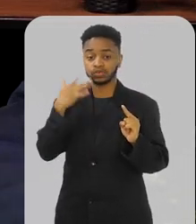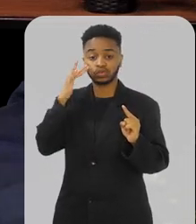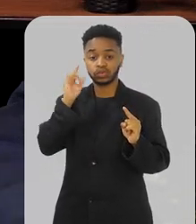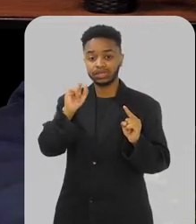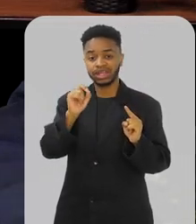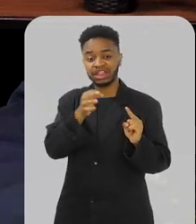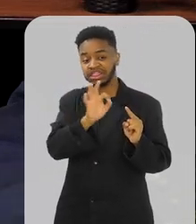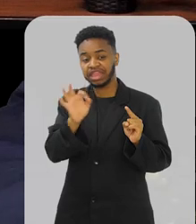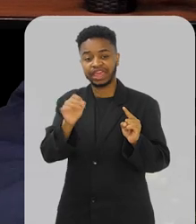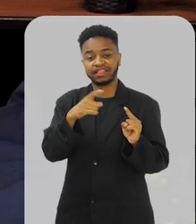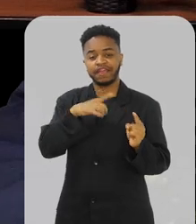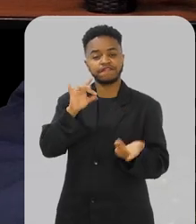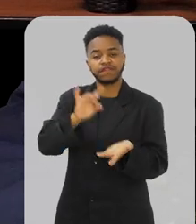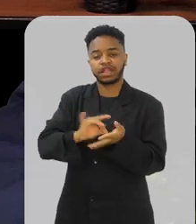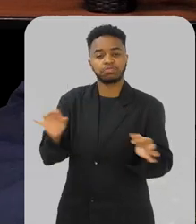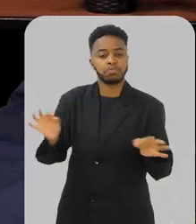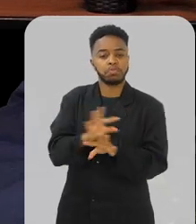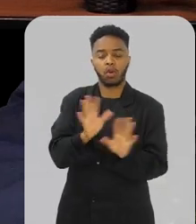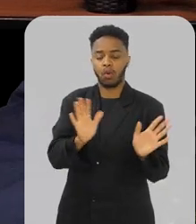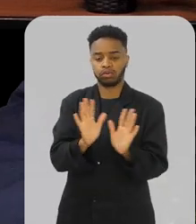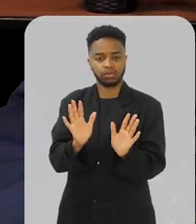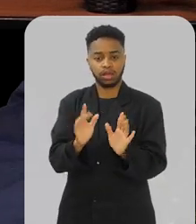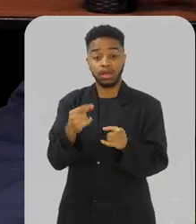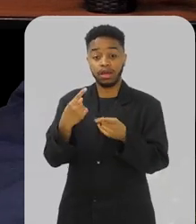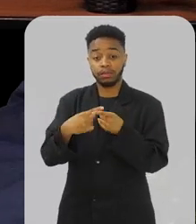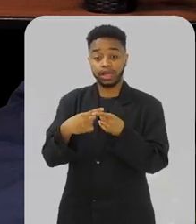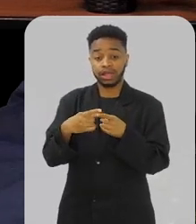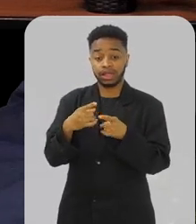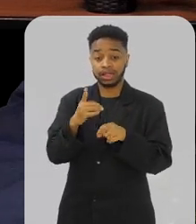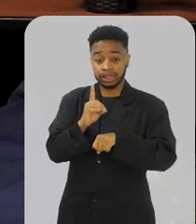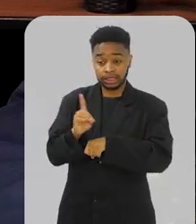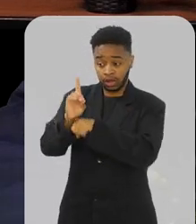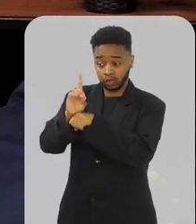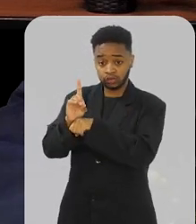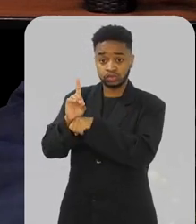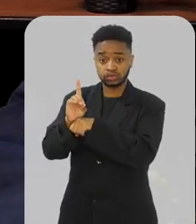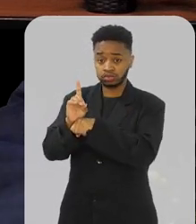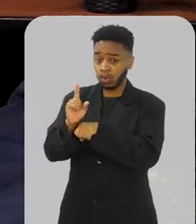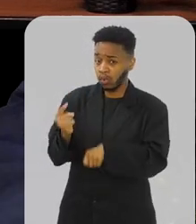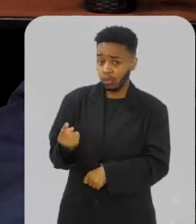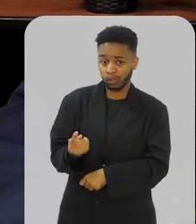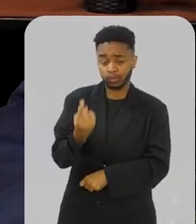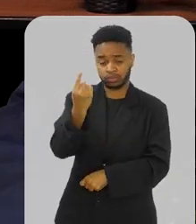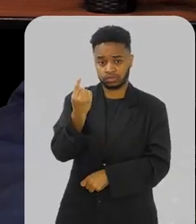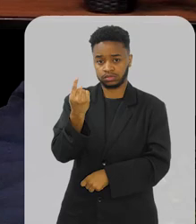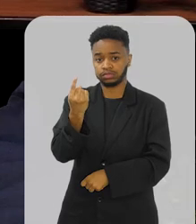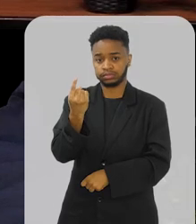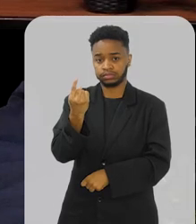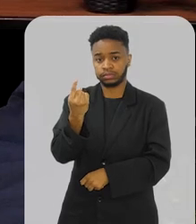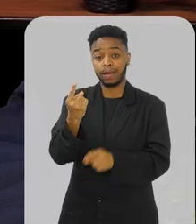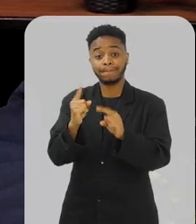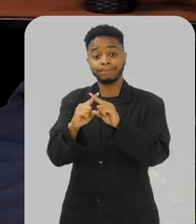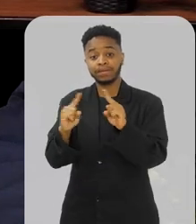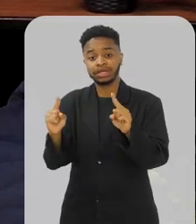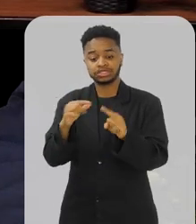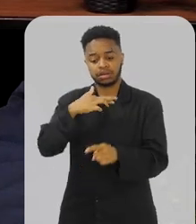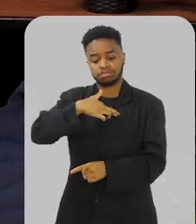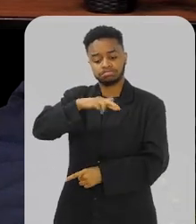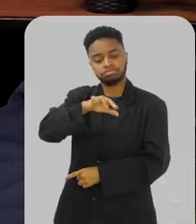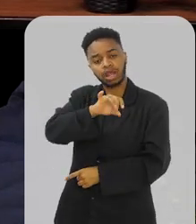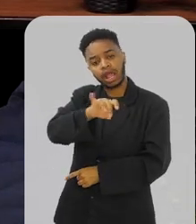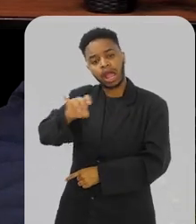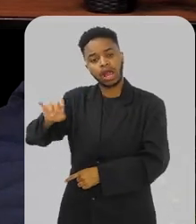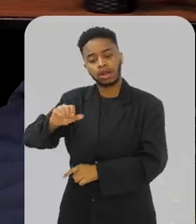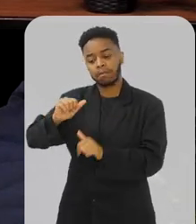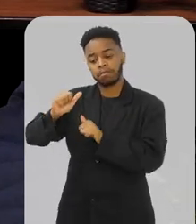é dono da verdade. Deus, ele é um só. Só que cada religião ele